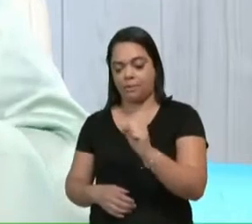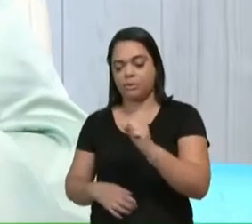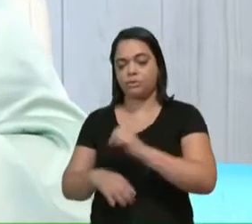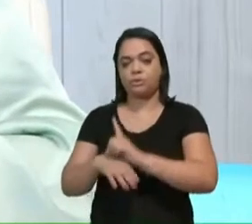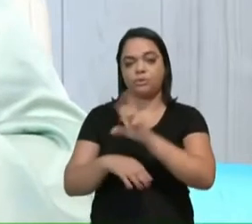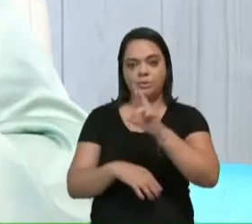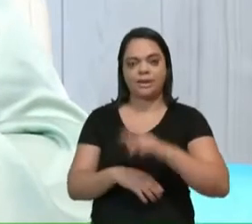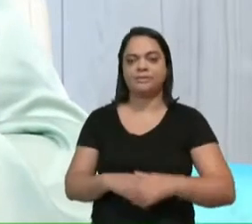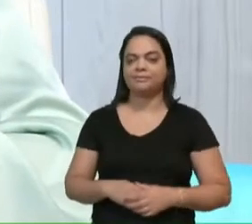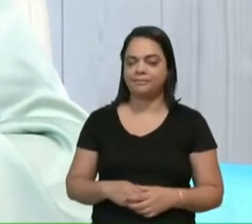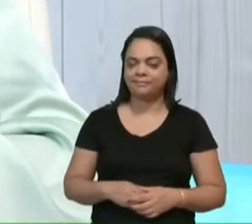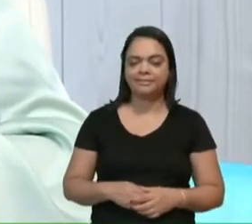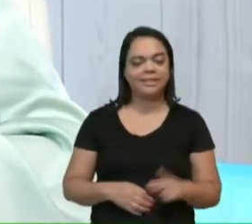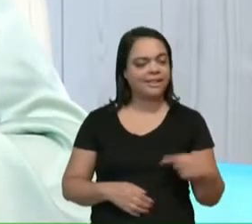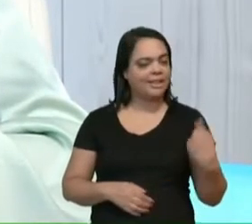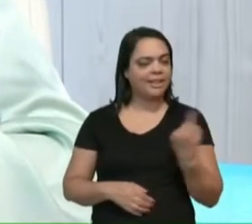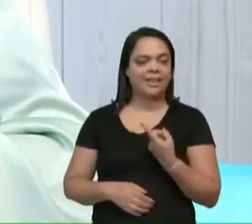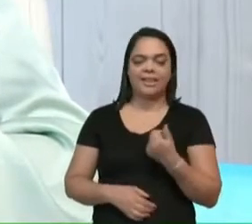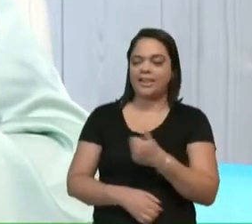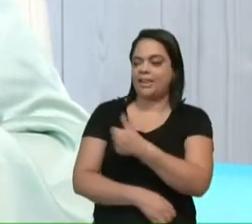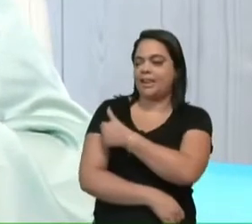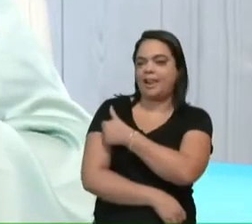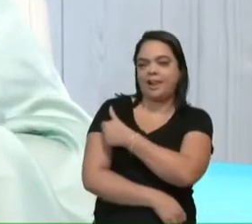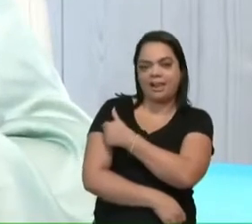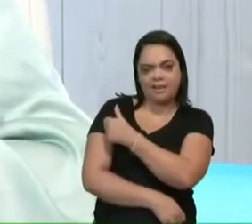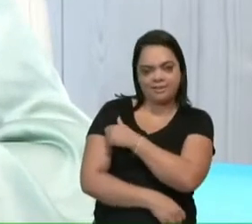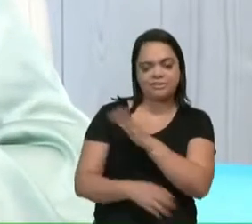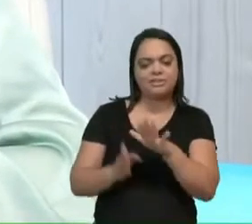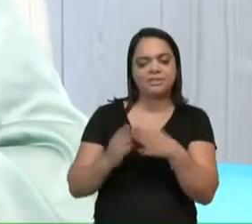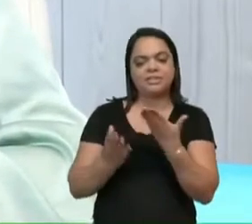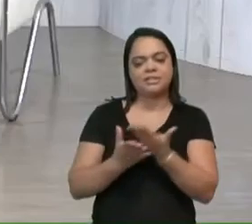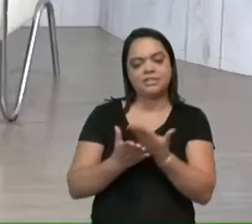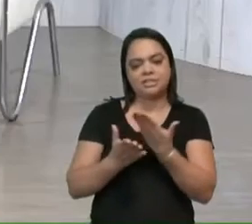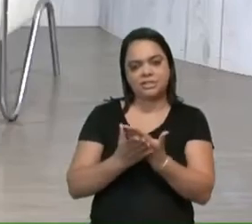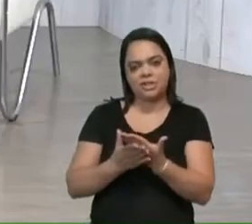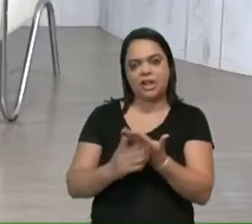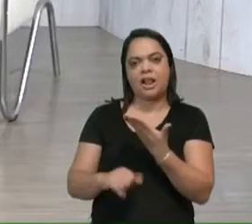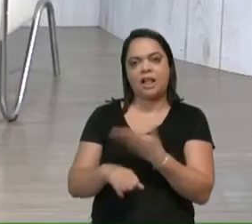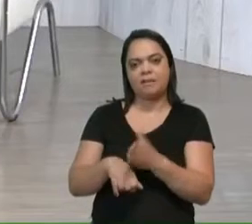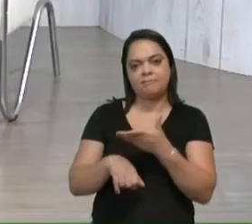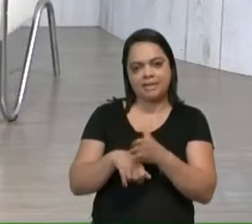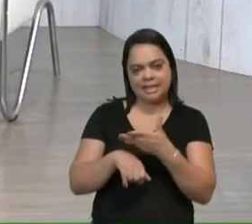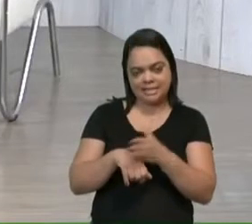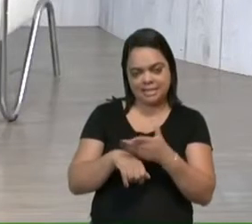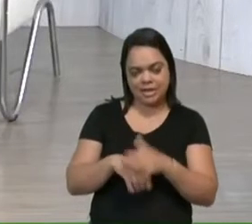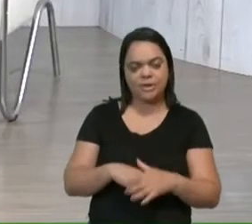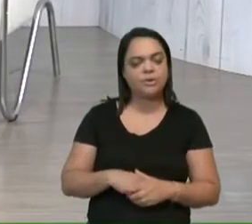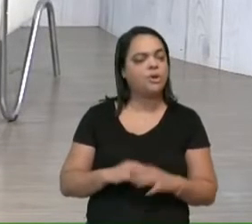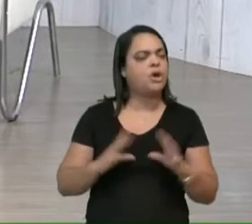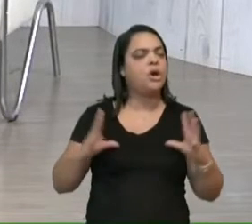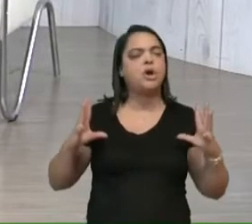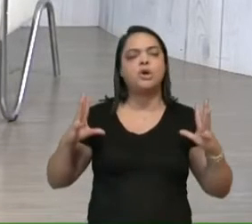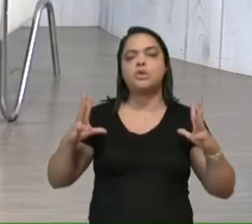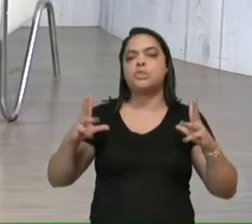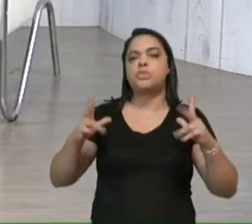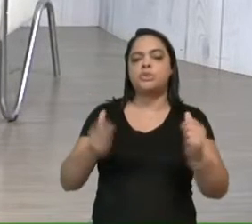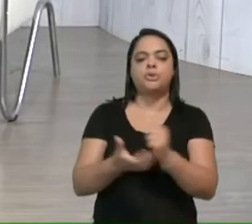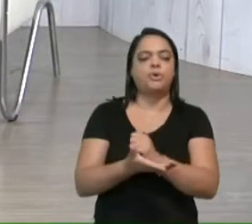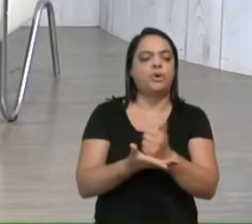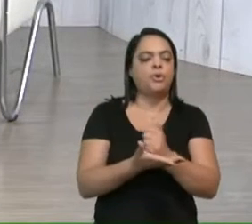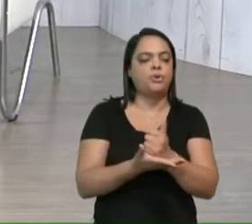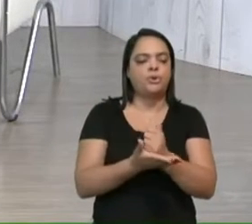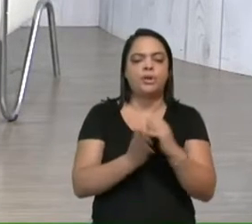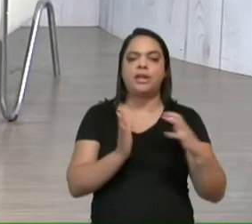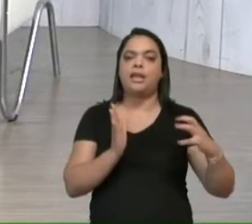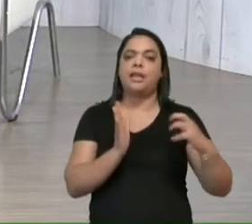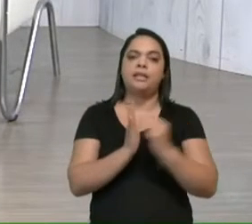especificamente os nossos estudantes da nossa escola de aplicação né todo esse registro e controle acadêmico